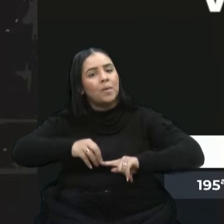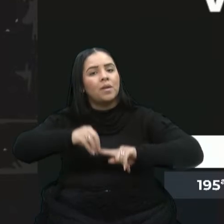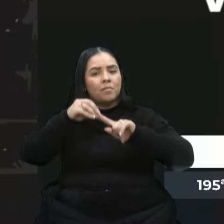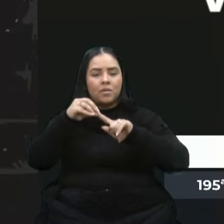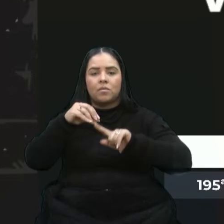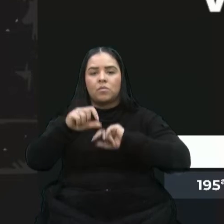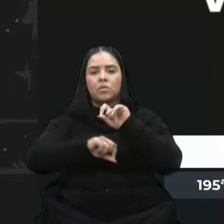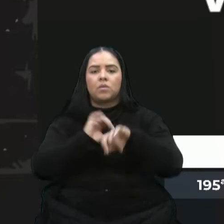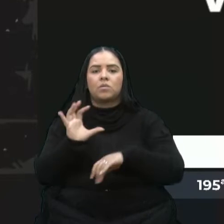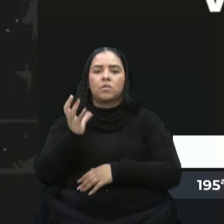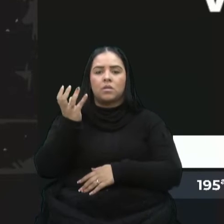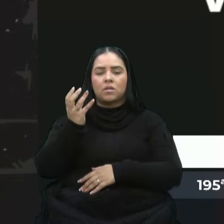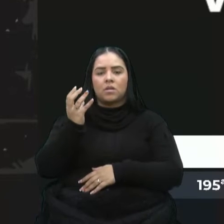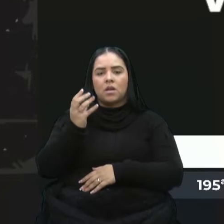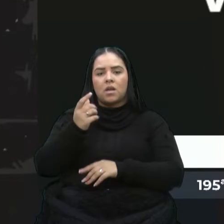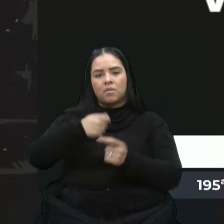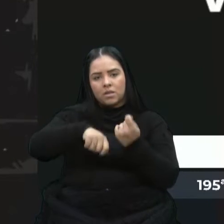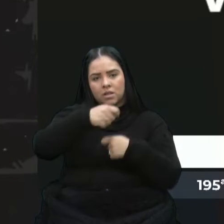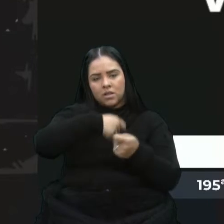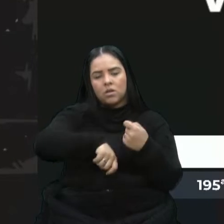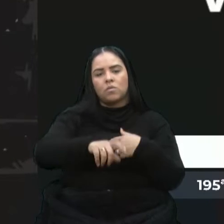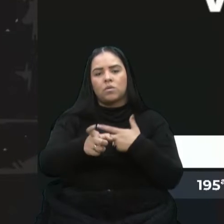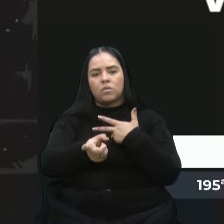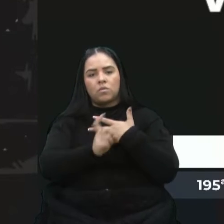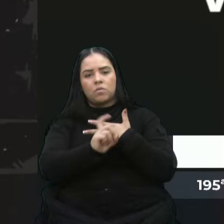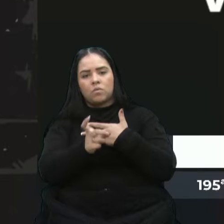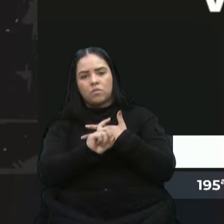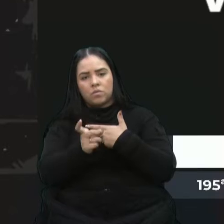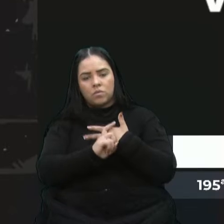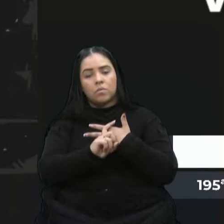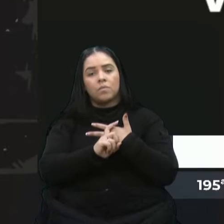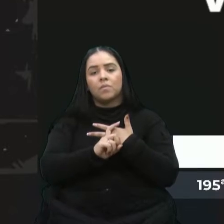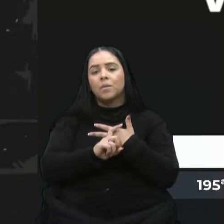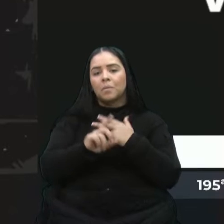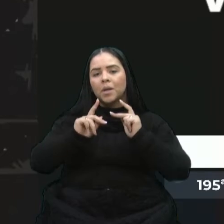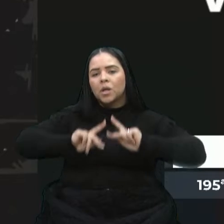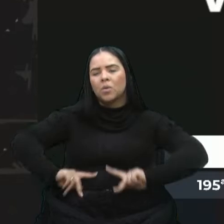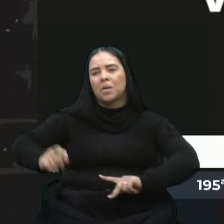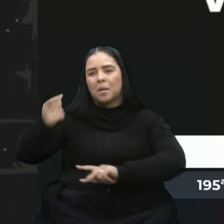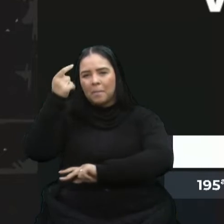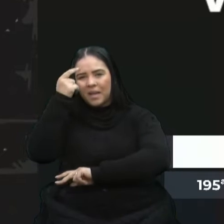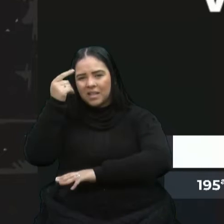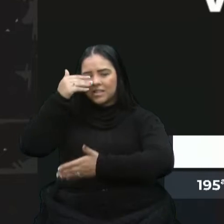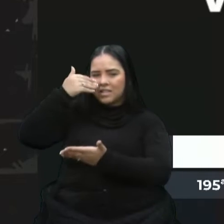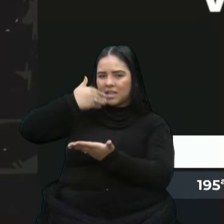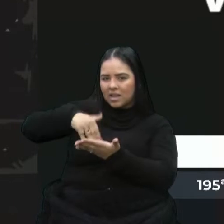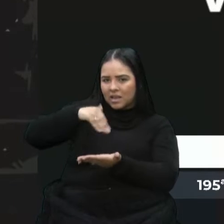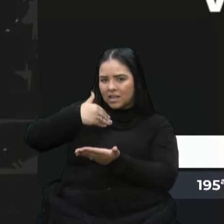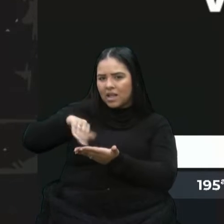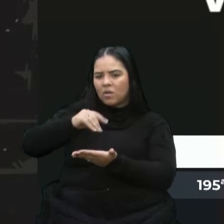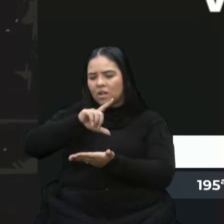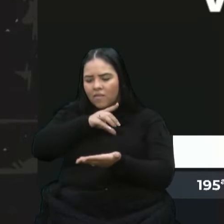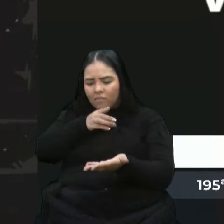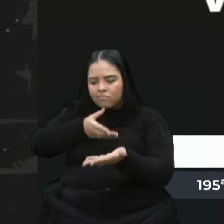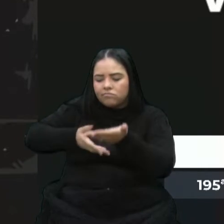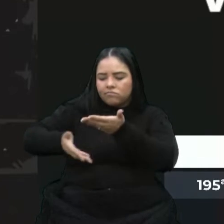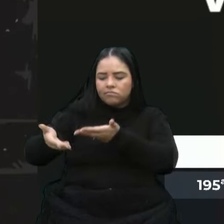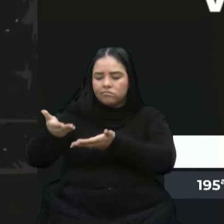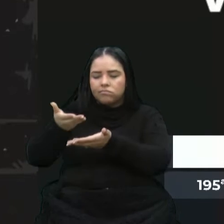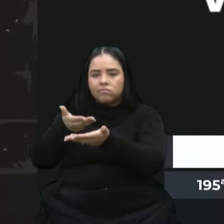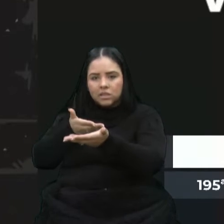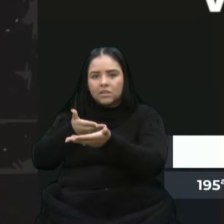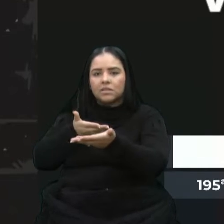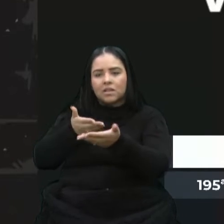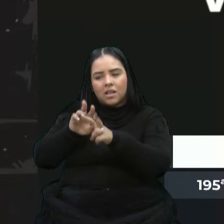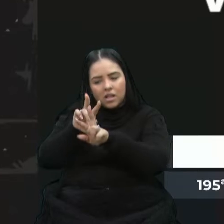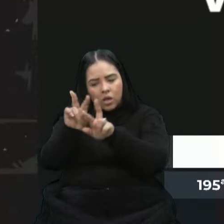pela administração, pelo executivo, cabeças pensantes, secretários que, de fato, se enganjem nessa causa. Eu